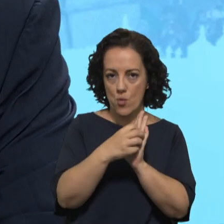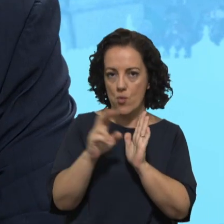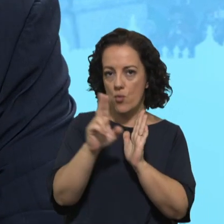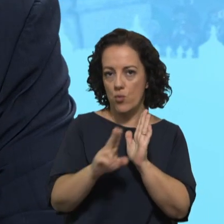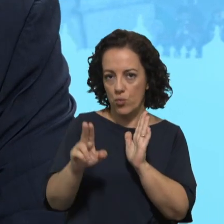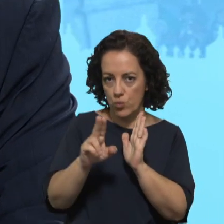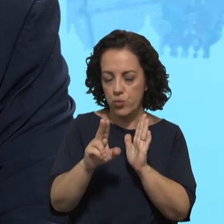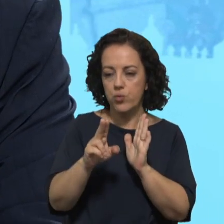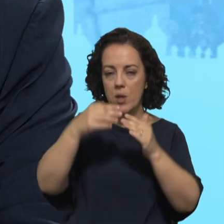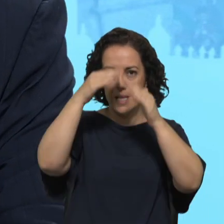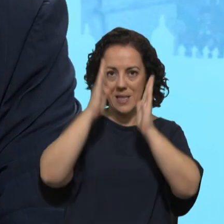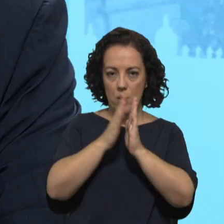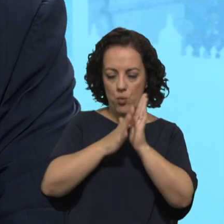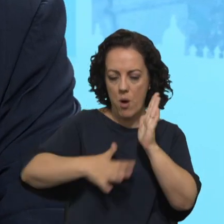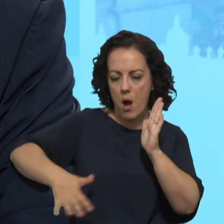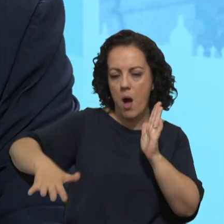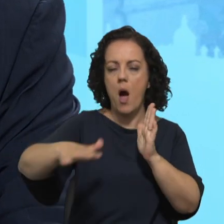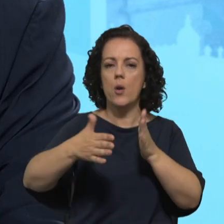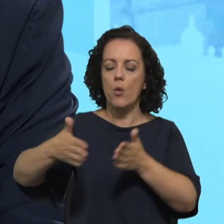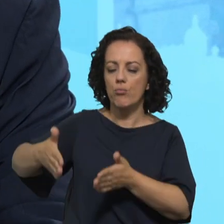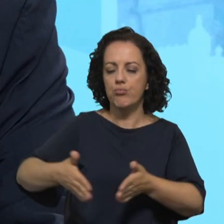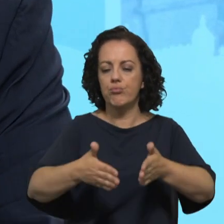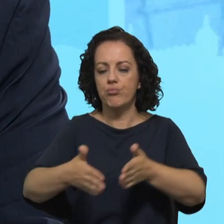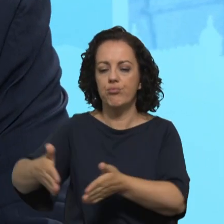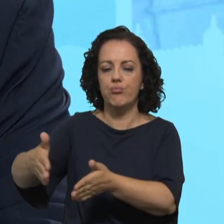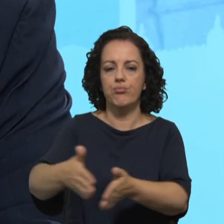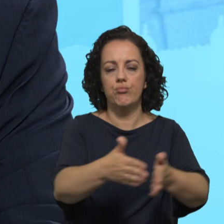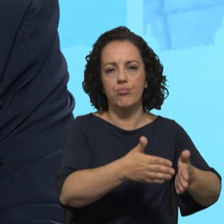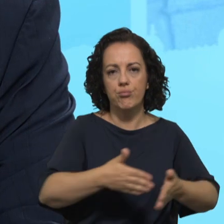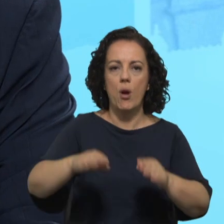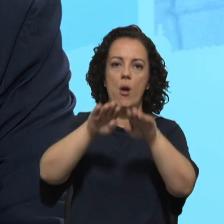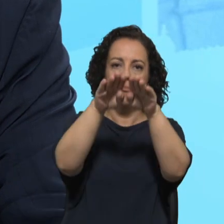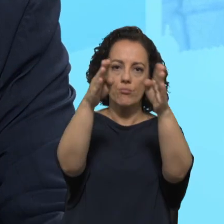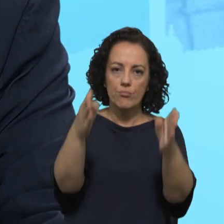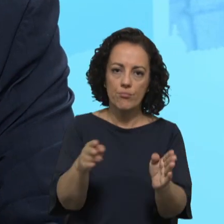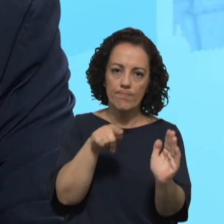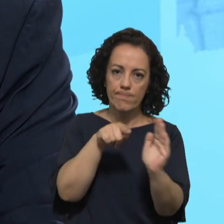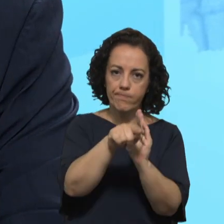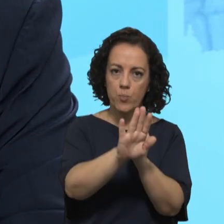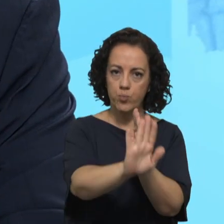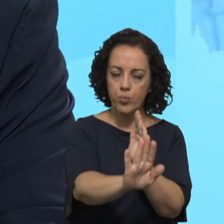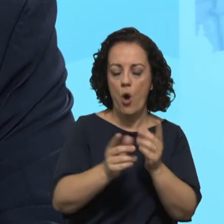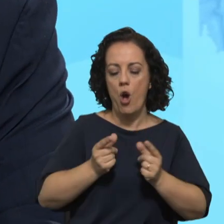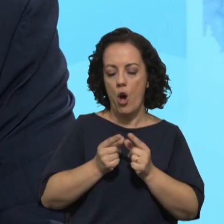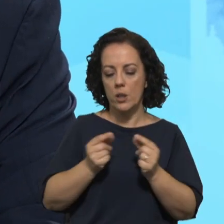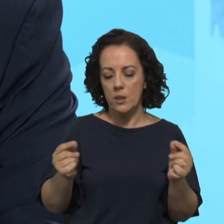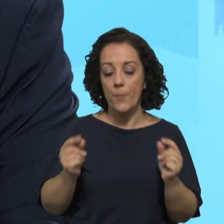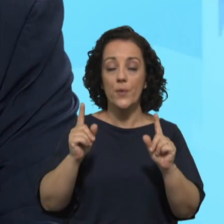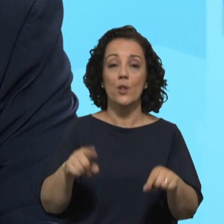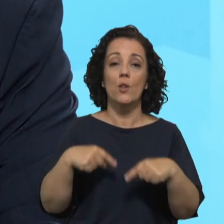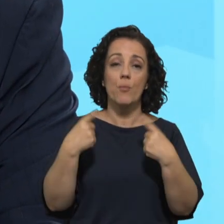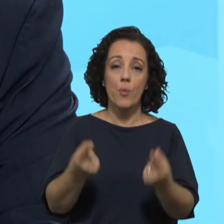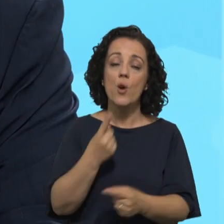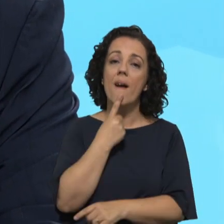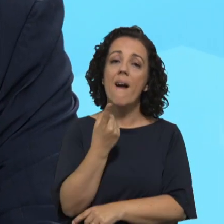onde são depois acolhidos e onde estarão durante a oração do terço e depois na procissão das velas, que